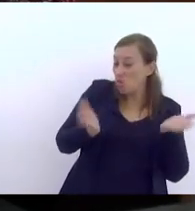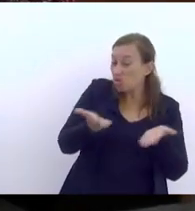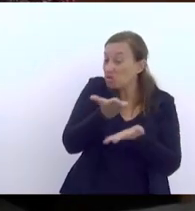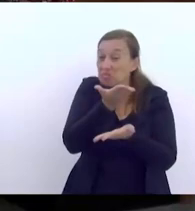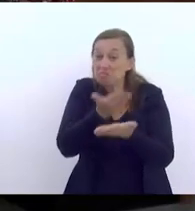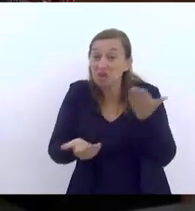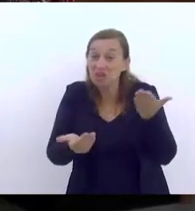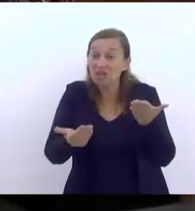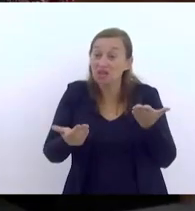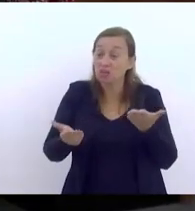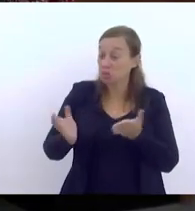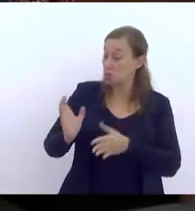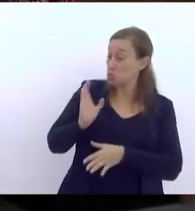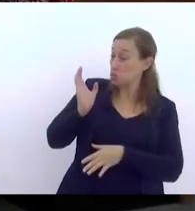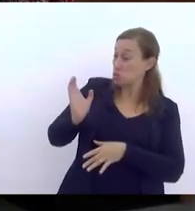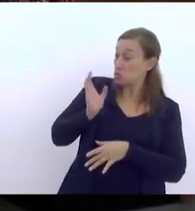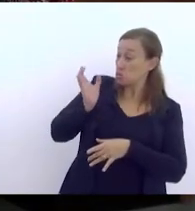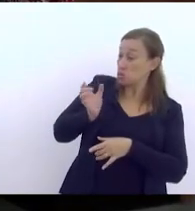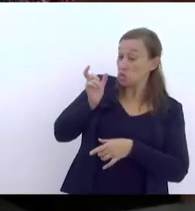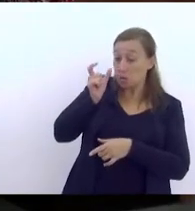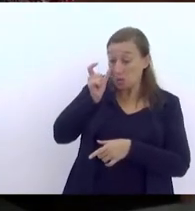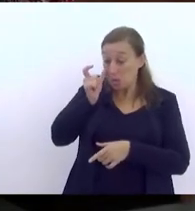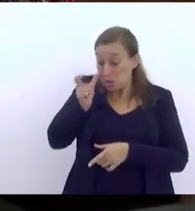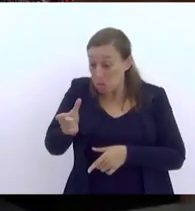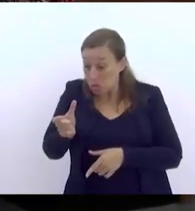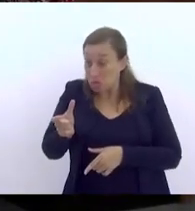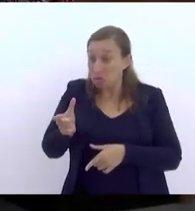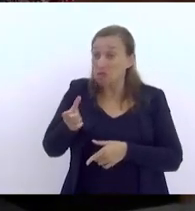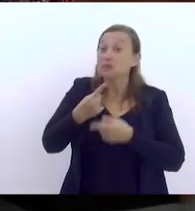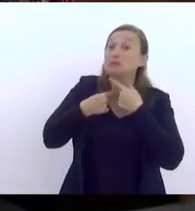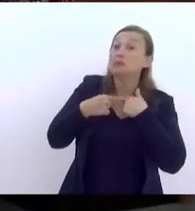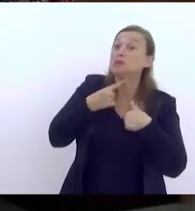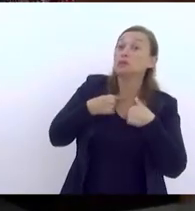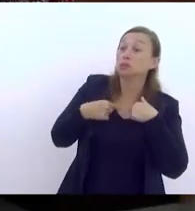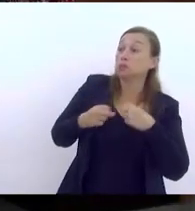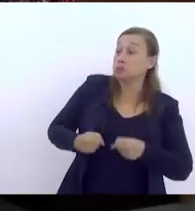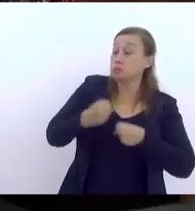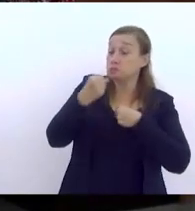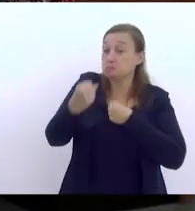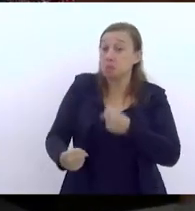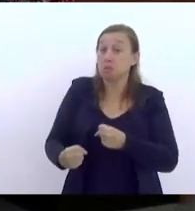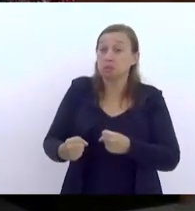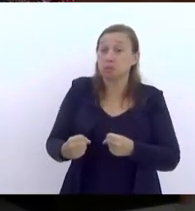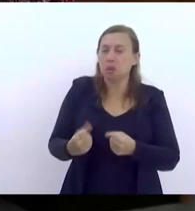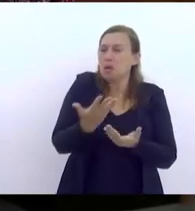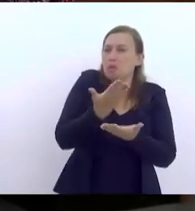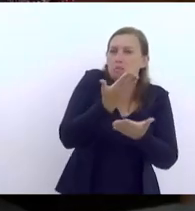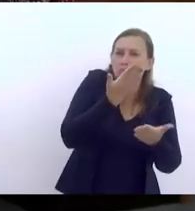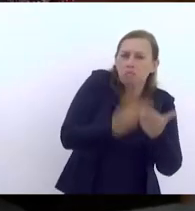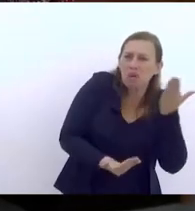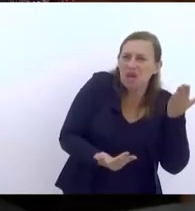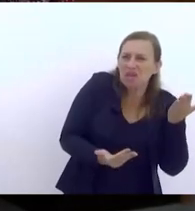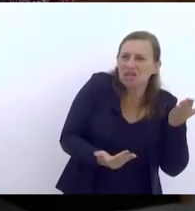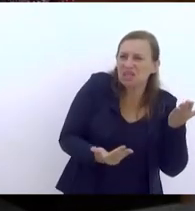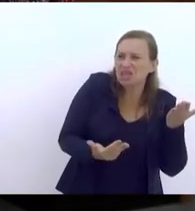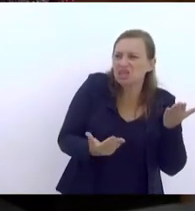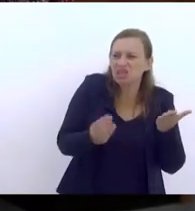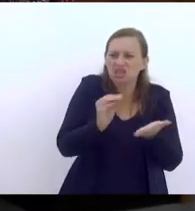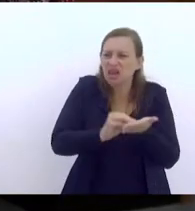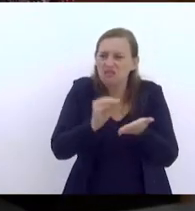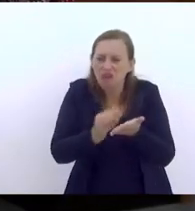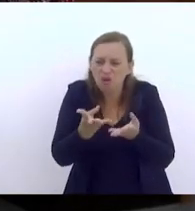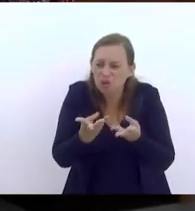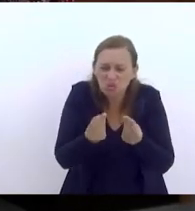na ganância, perdidos na sede de poder, perdidos na